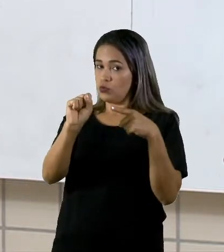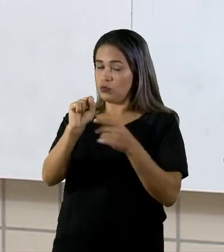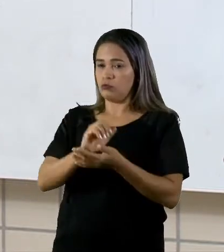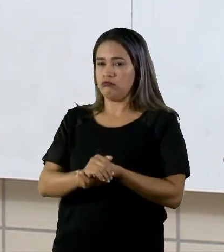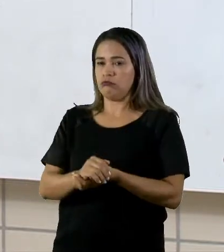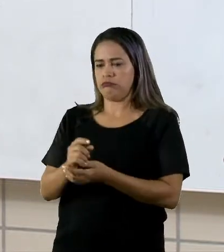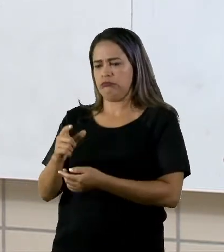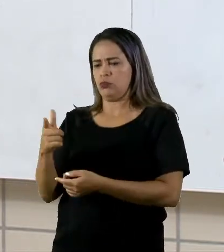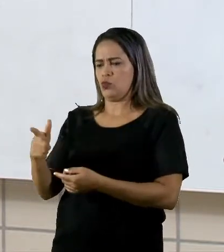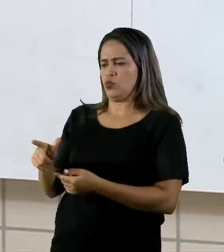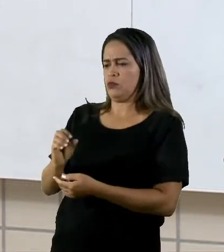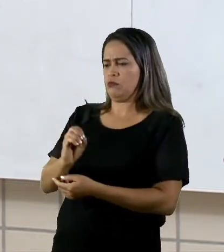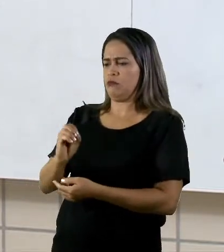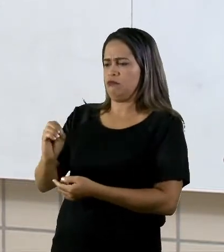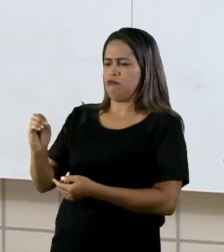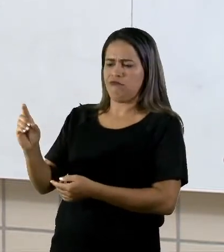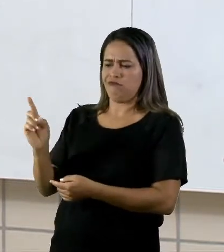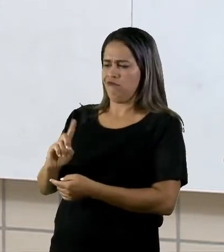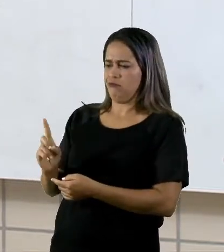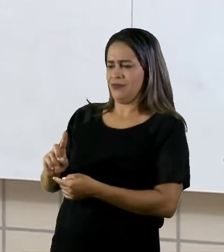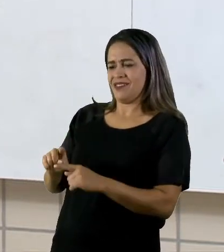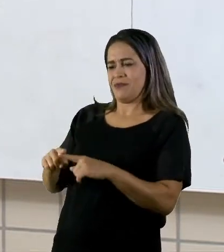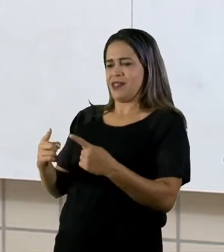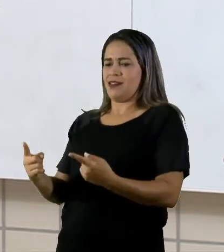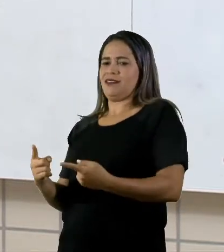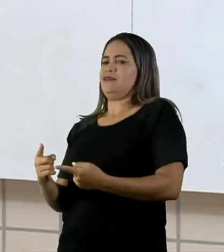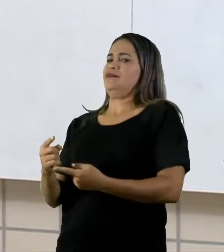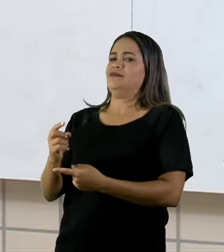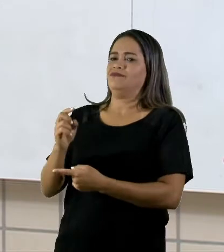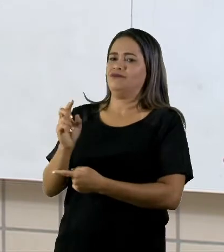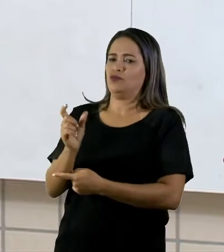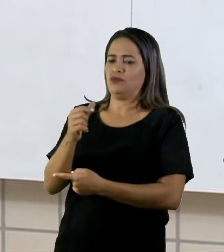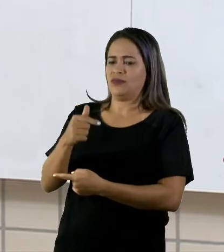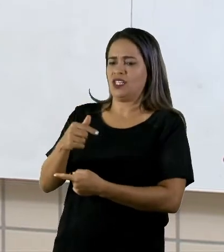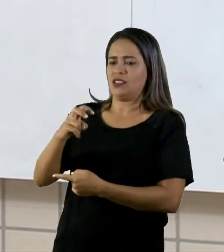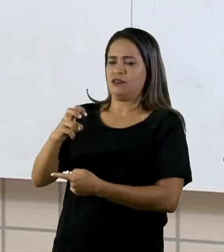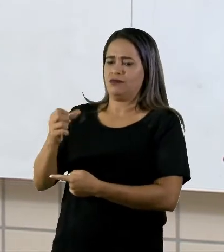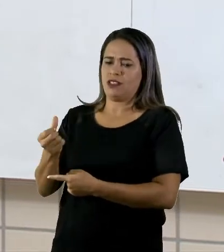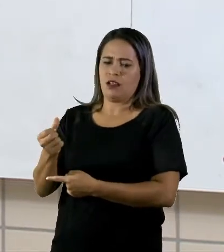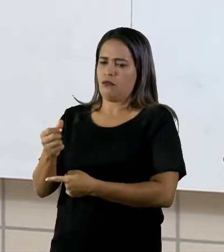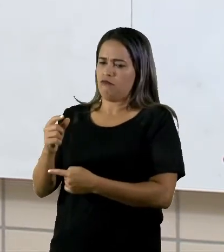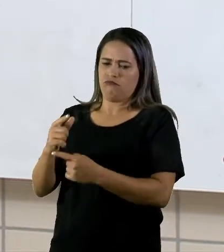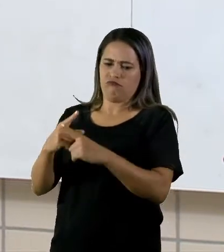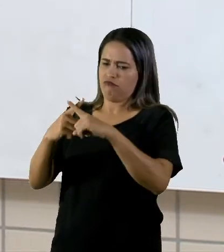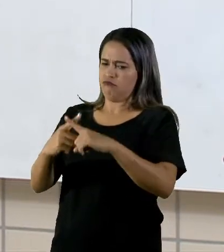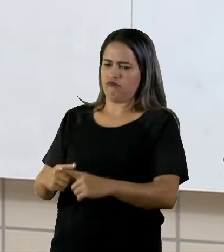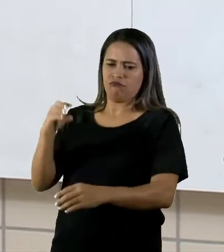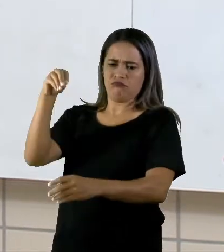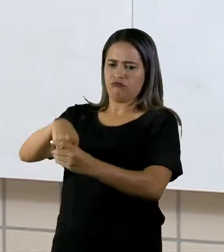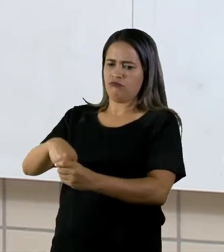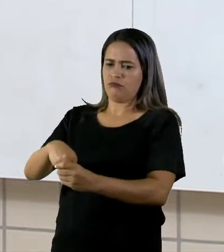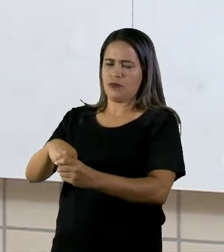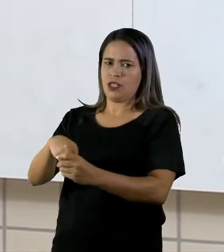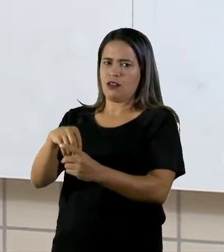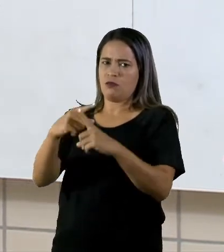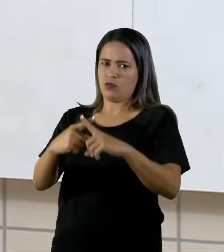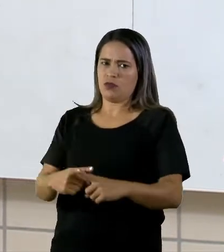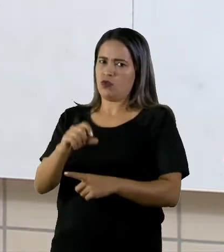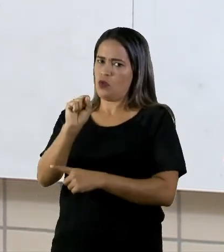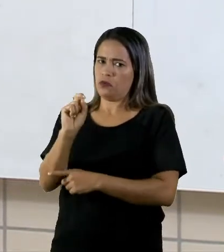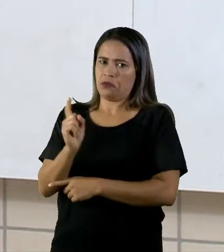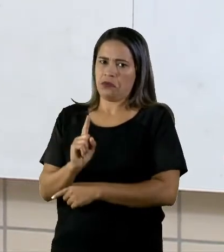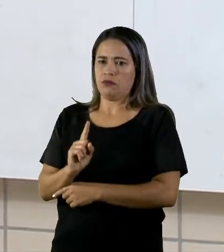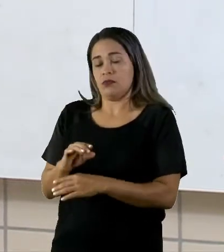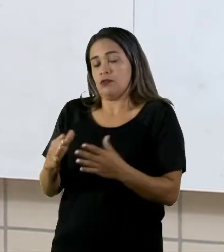em 0 e que eles não são divisíveis por 8. Então, não é divisível por 8.